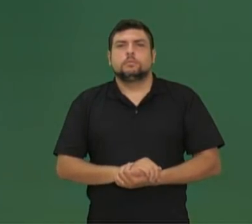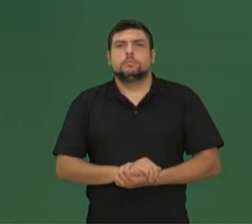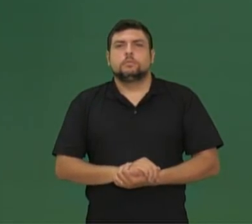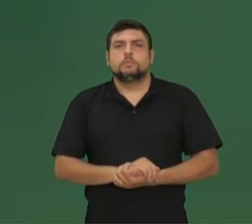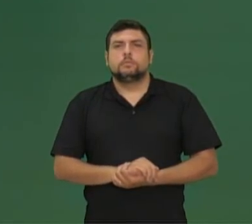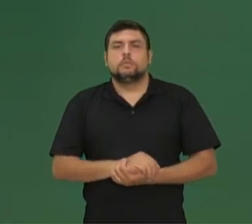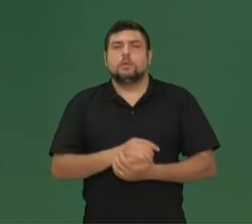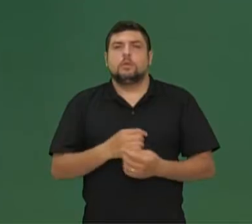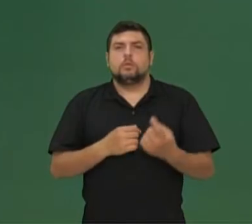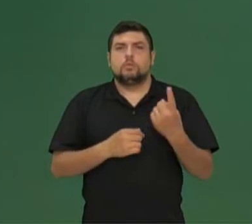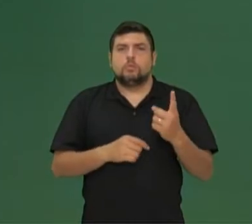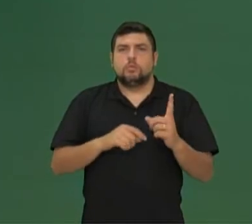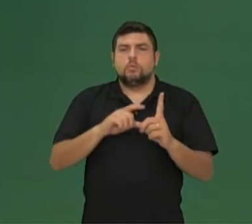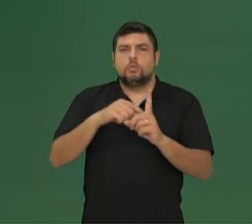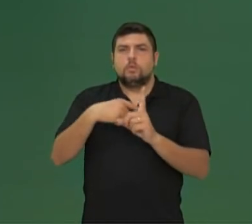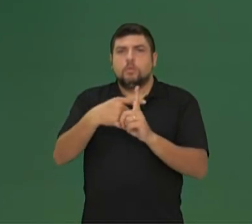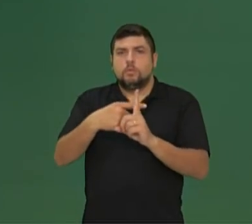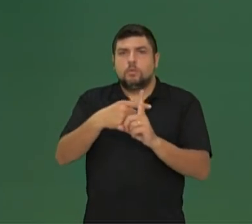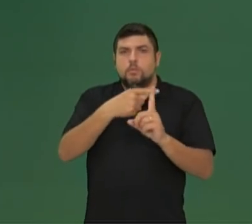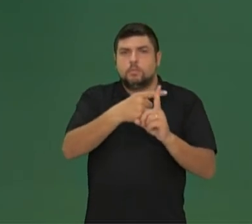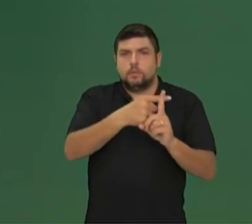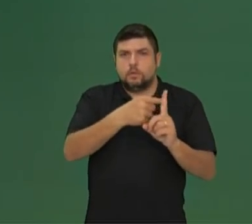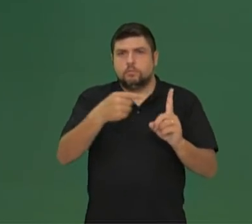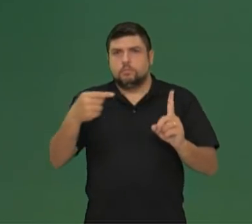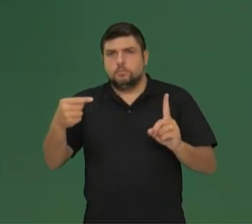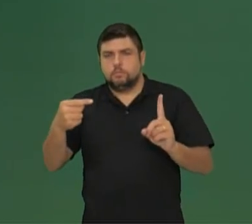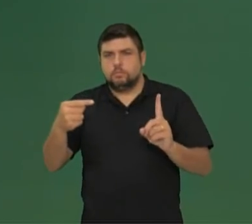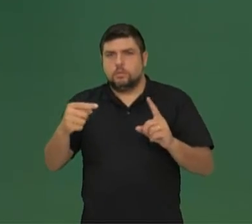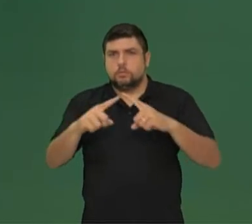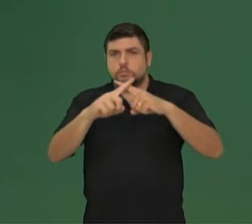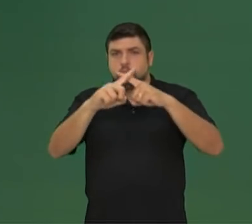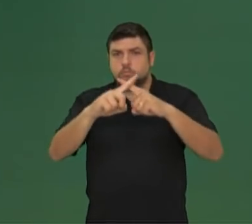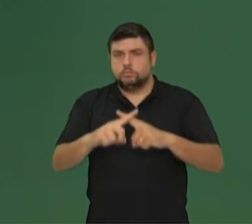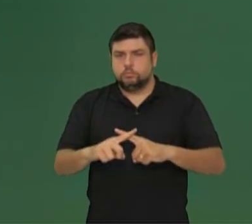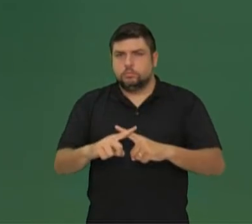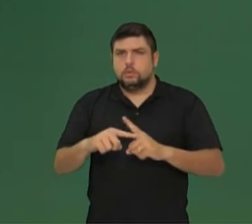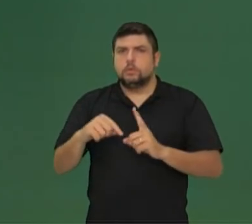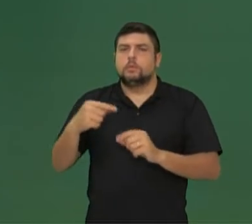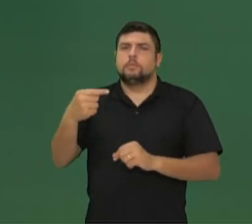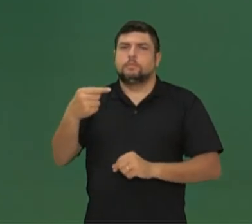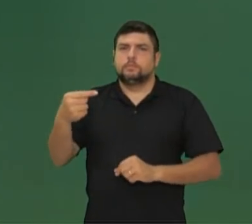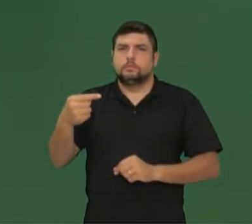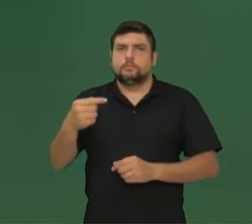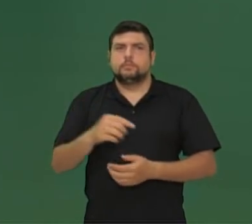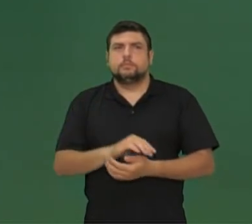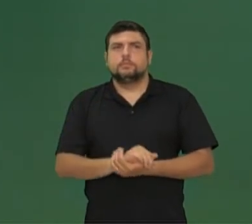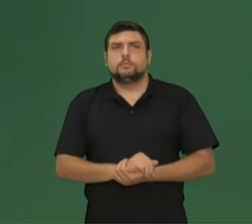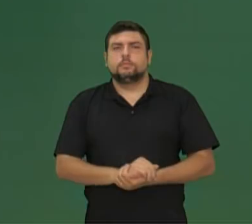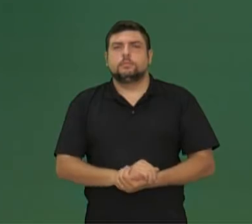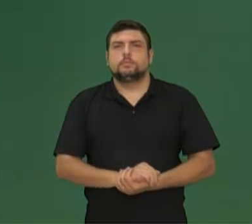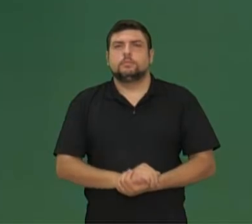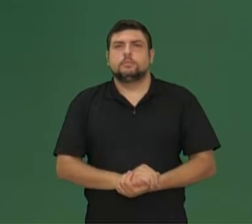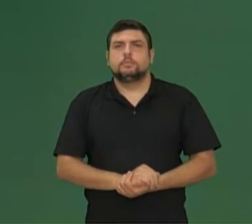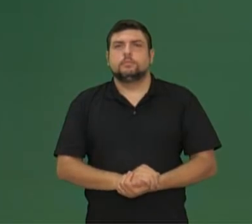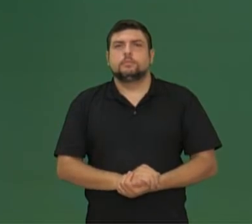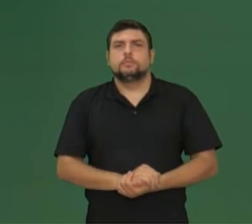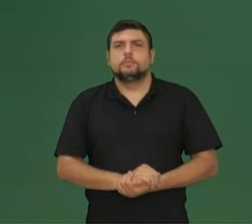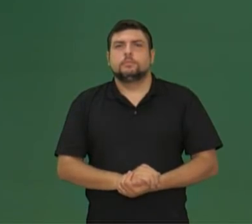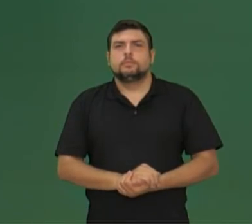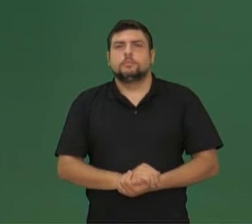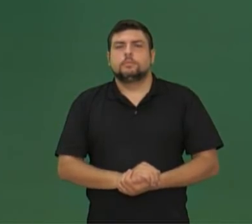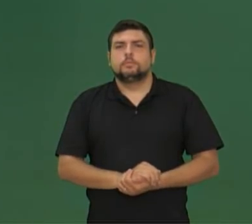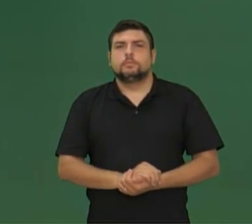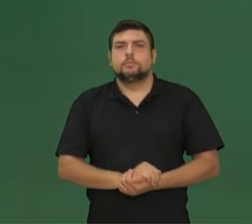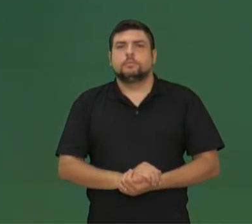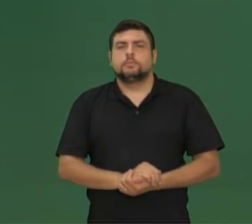1 vezes 1, 1. F, né, de menos 2, substituindo x sendo menos 2. O módulo de menos